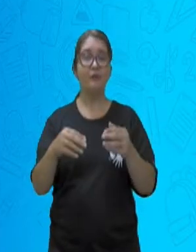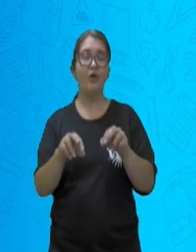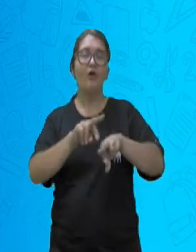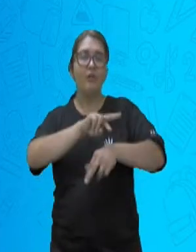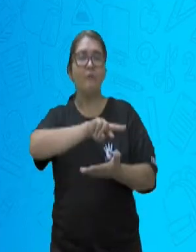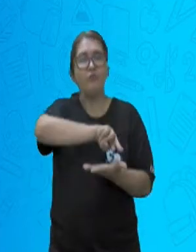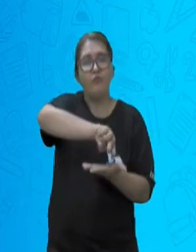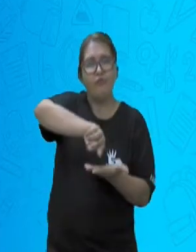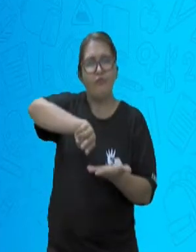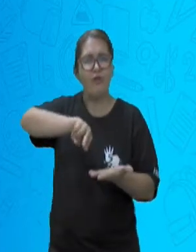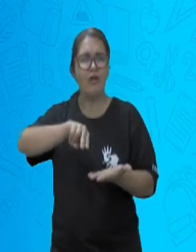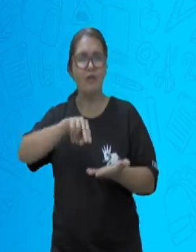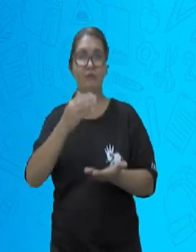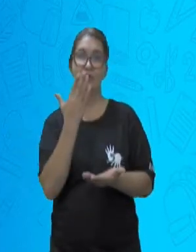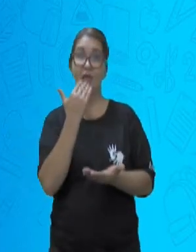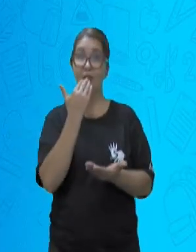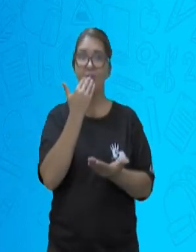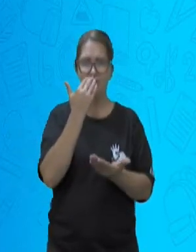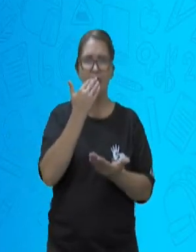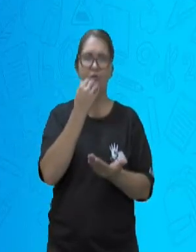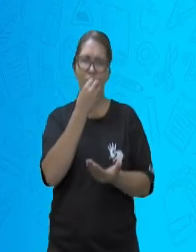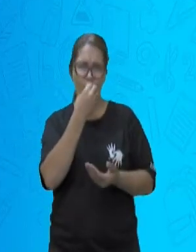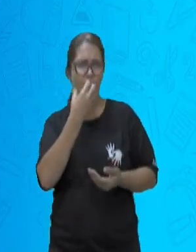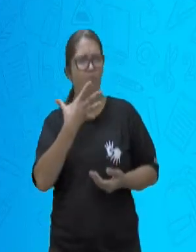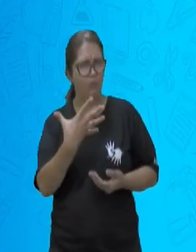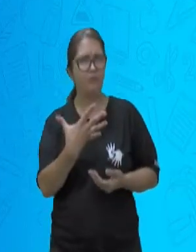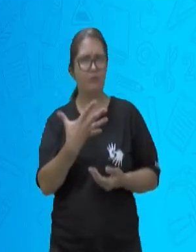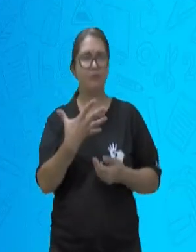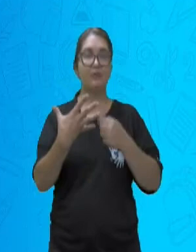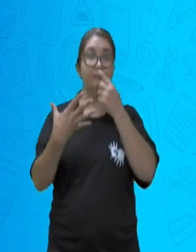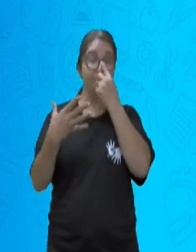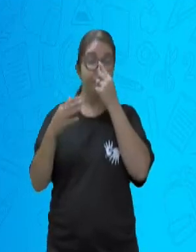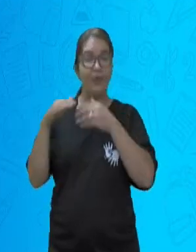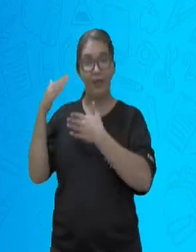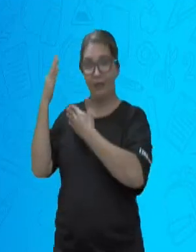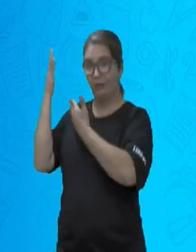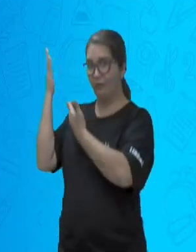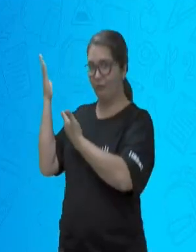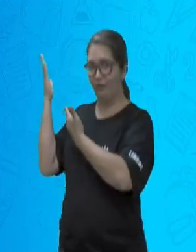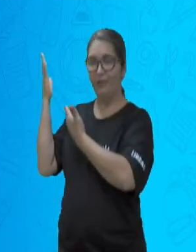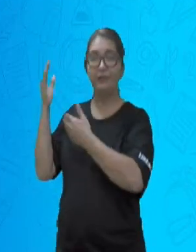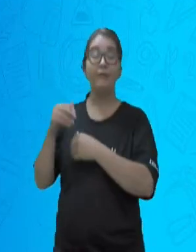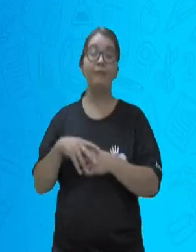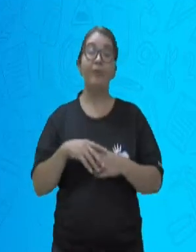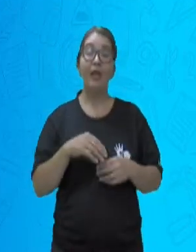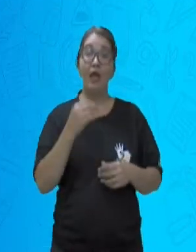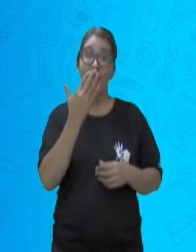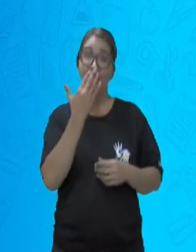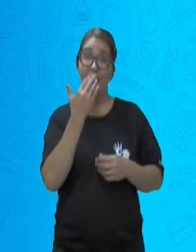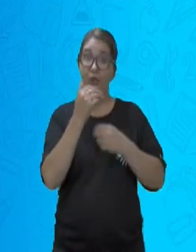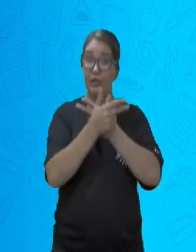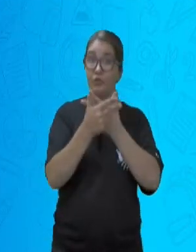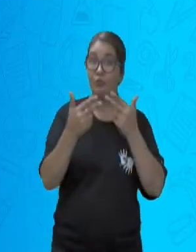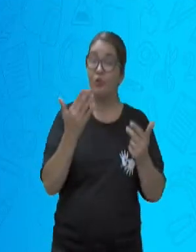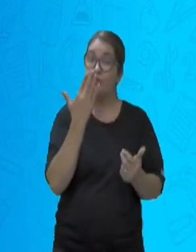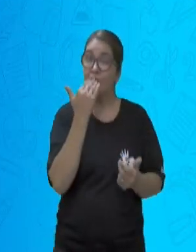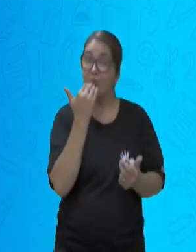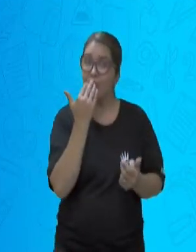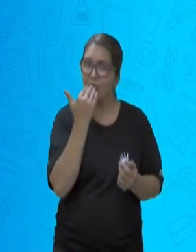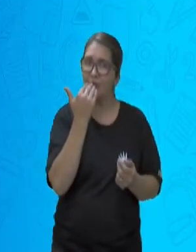alimentos energéticos. Então vamos falar um pouquinho dos alimentos energéticos. Eles